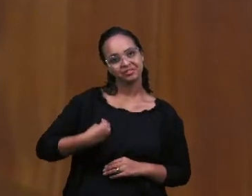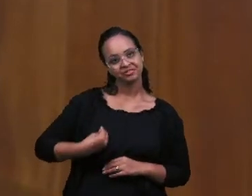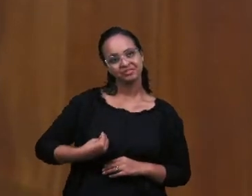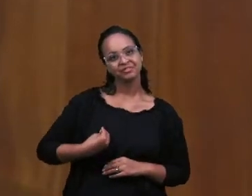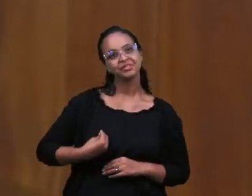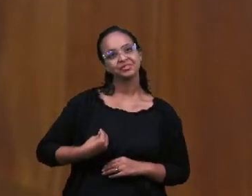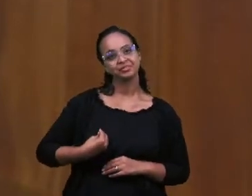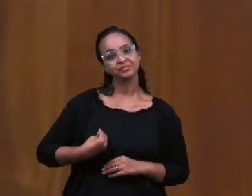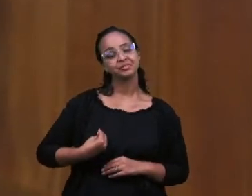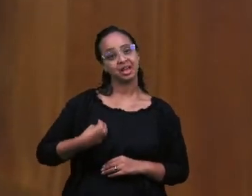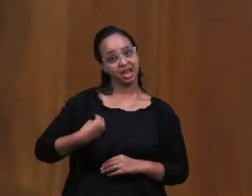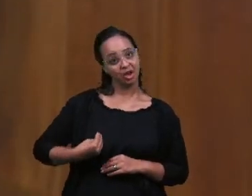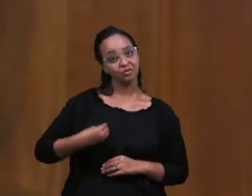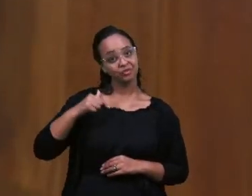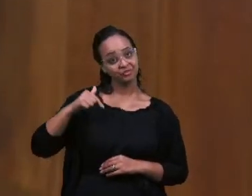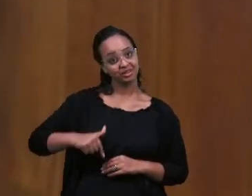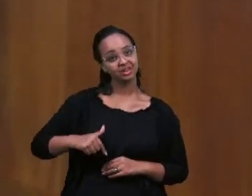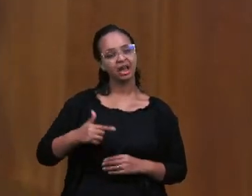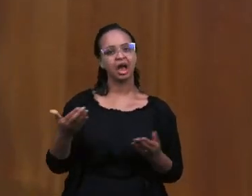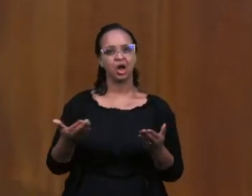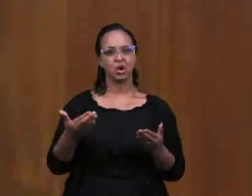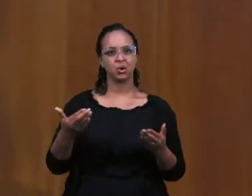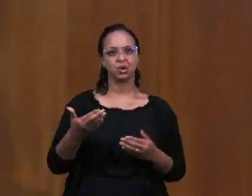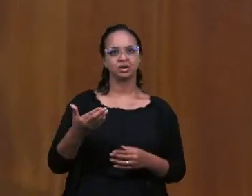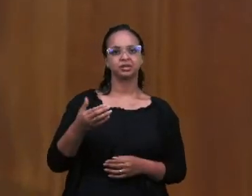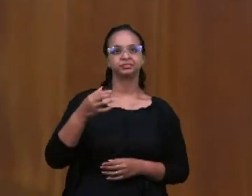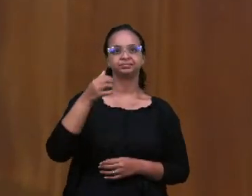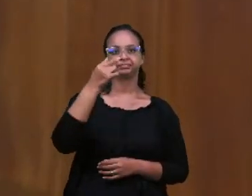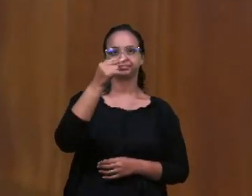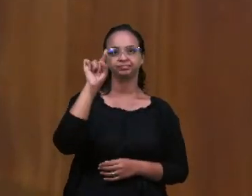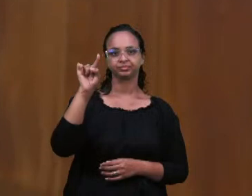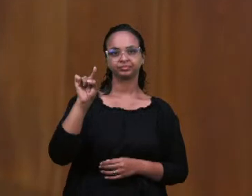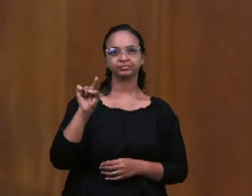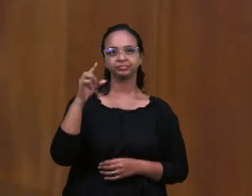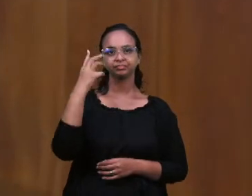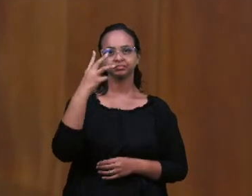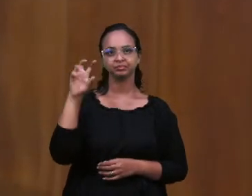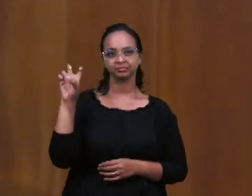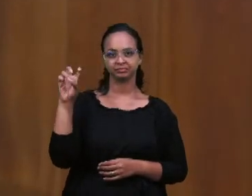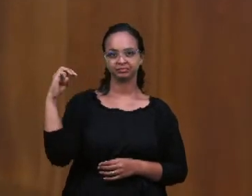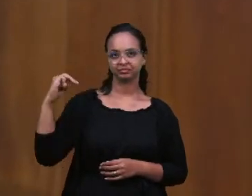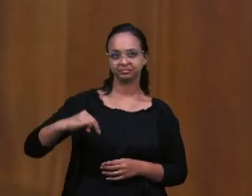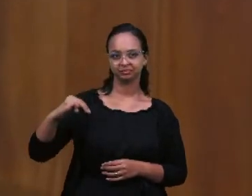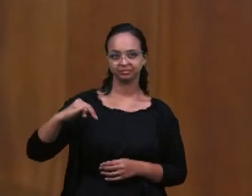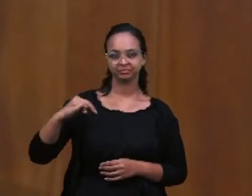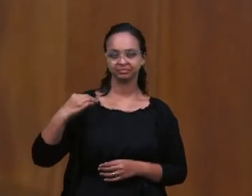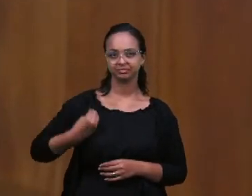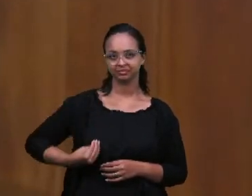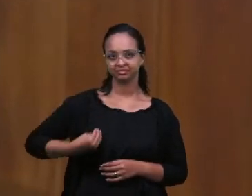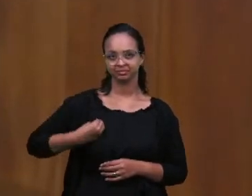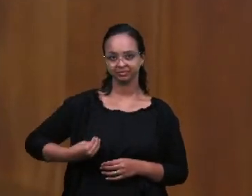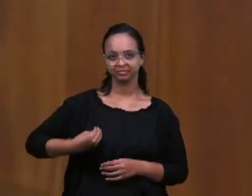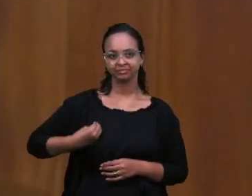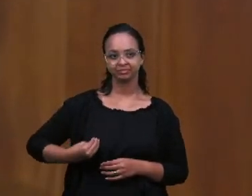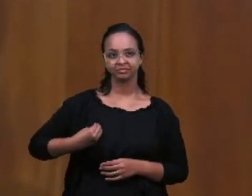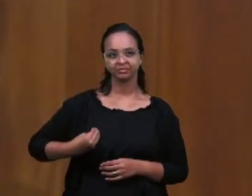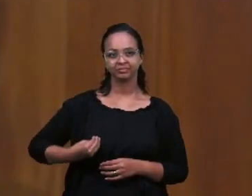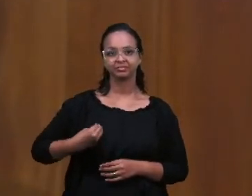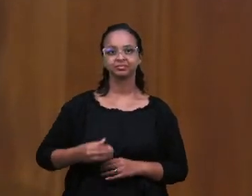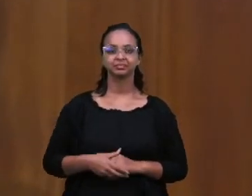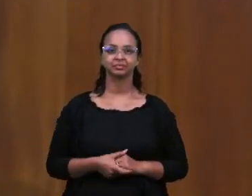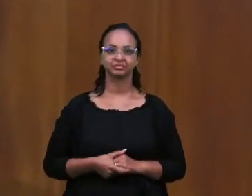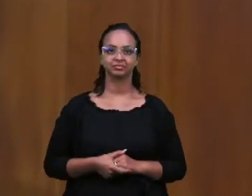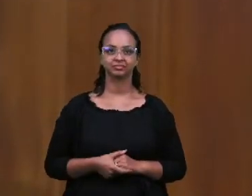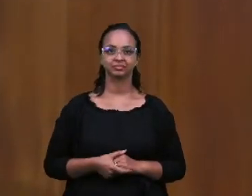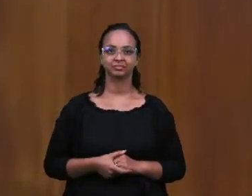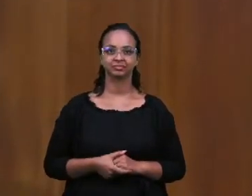estamos falando ao vivo. Agora são 19h35. Ao vivo do Manaim, aquele momento que já ficou